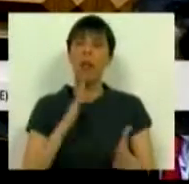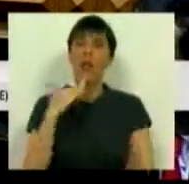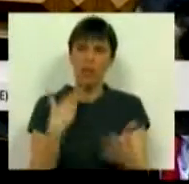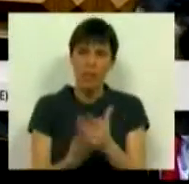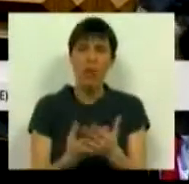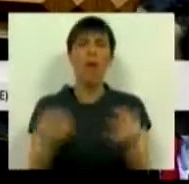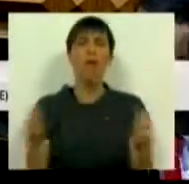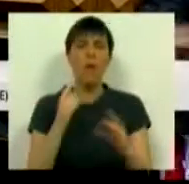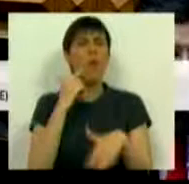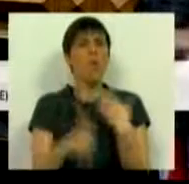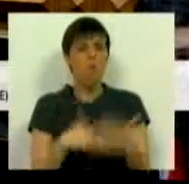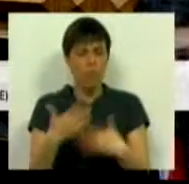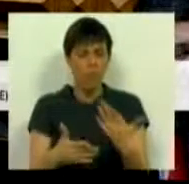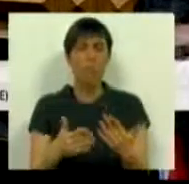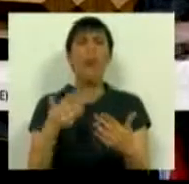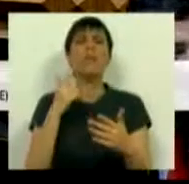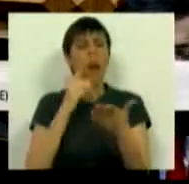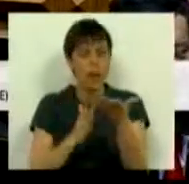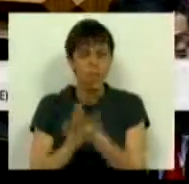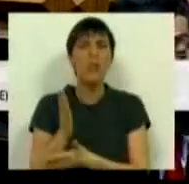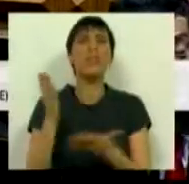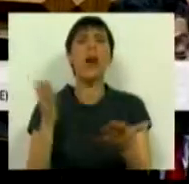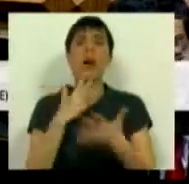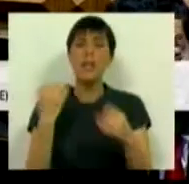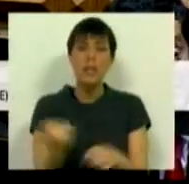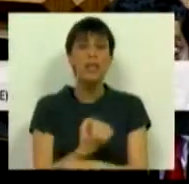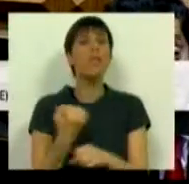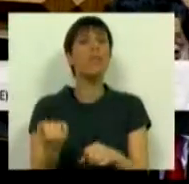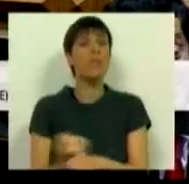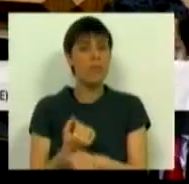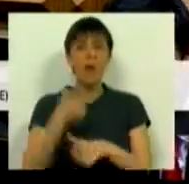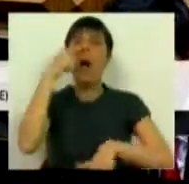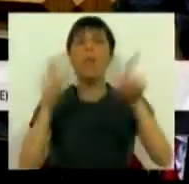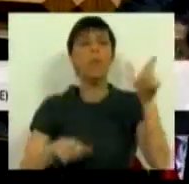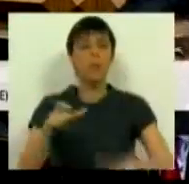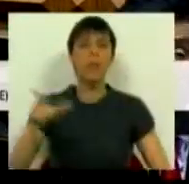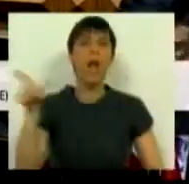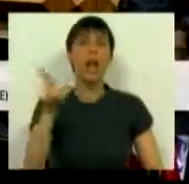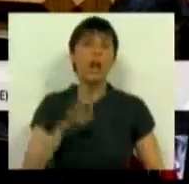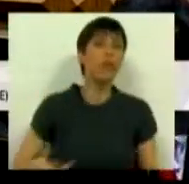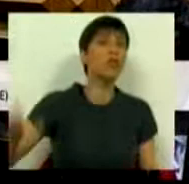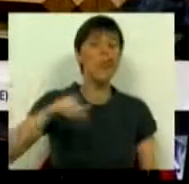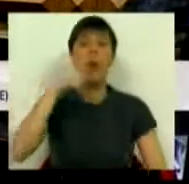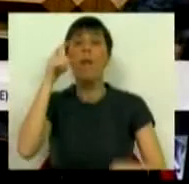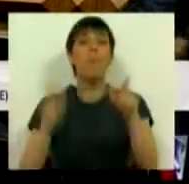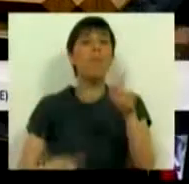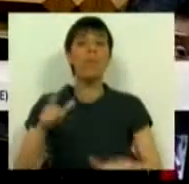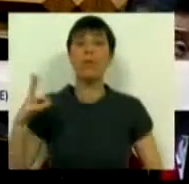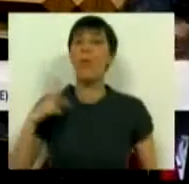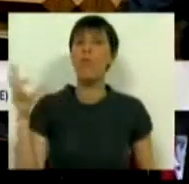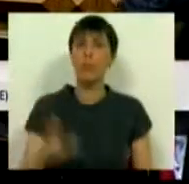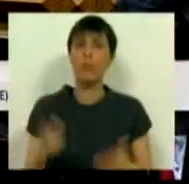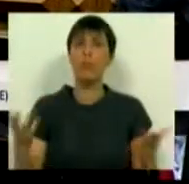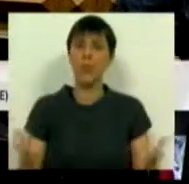prestou, presta e há de prestar grandes serviços à população lisboeta e à população